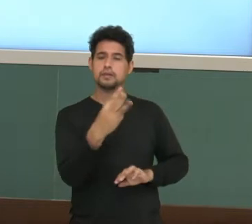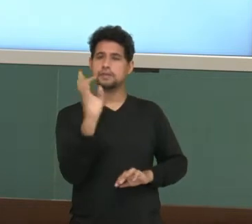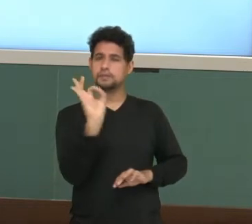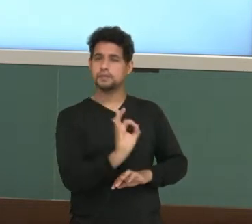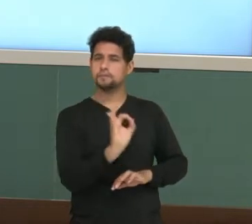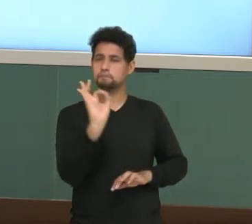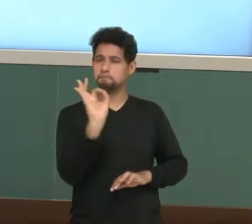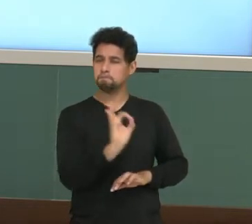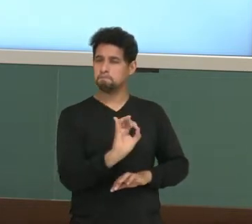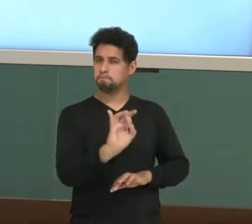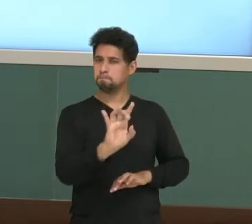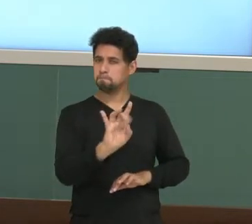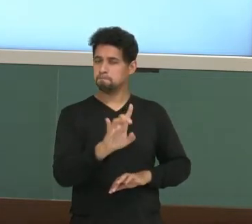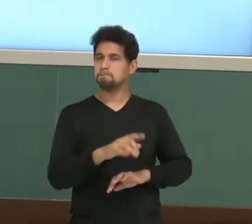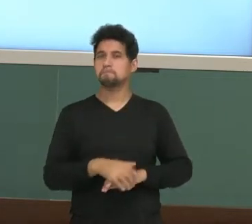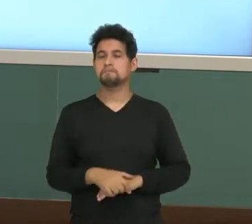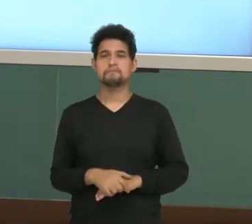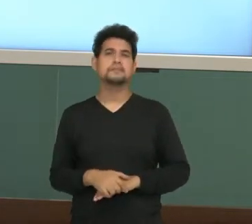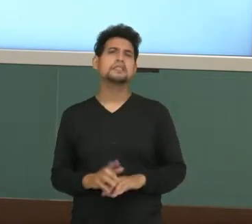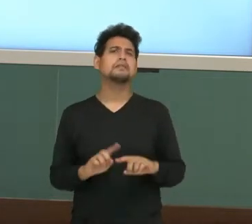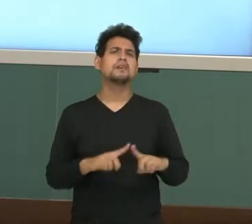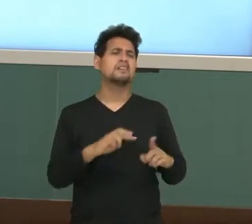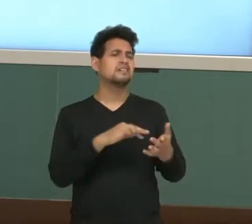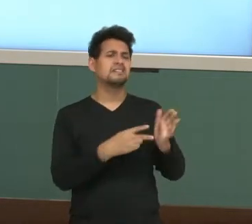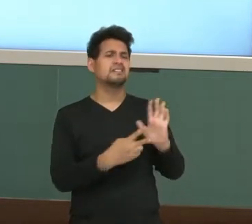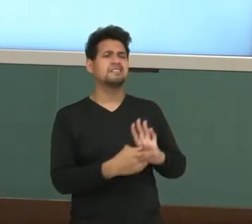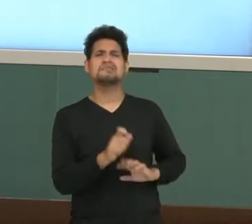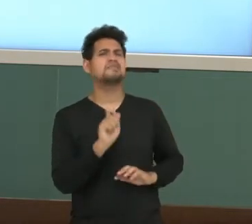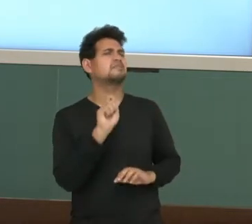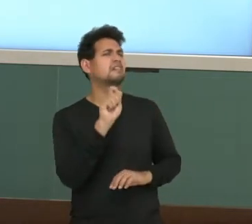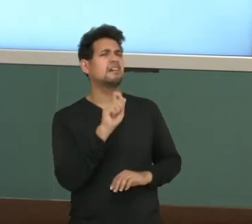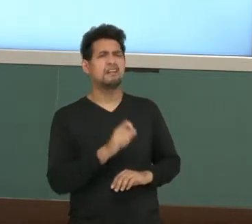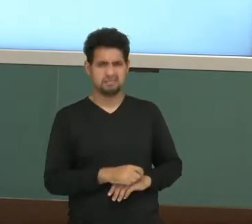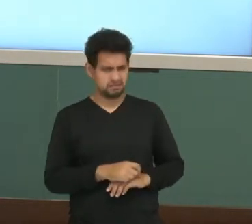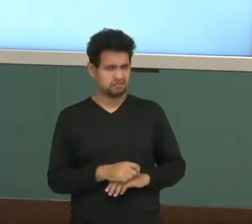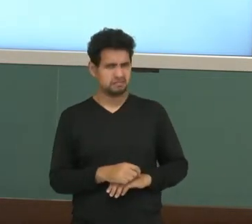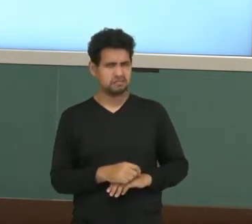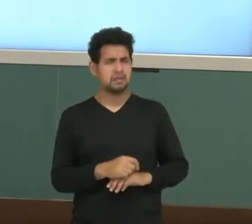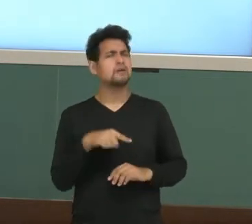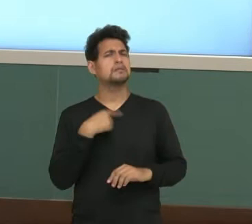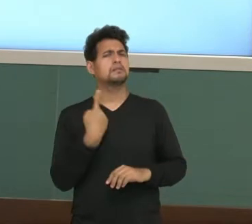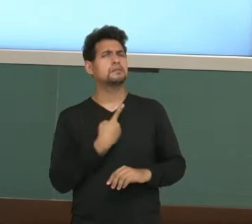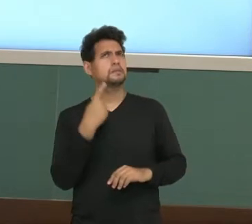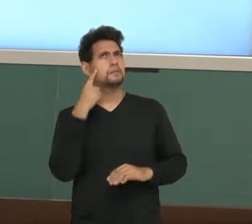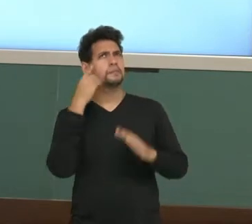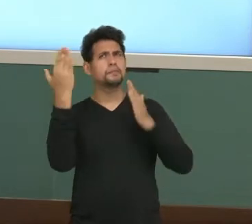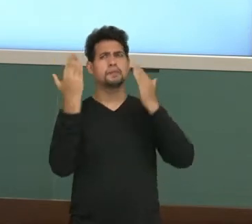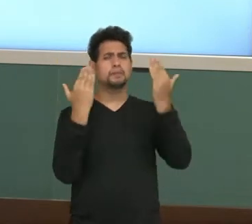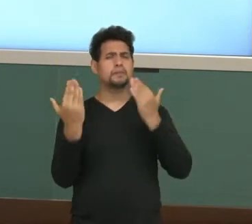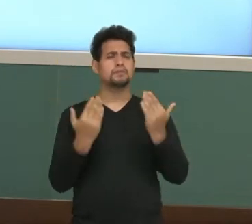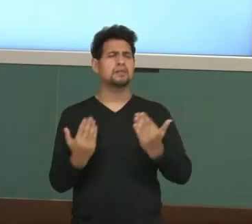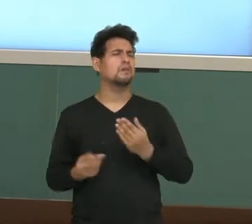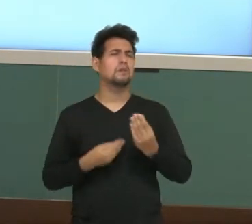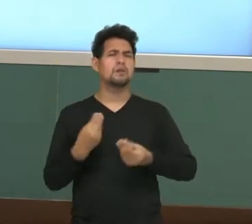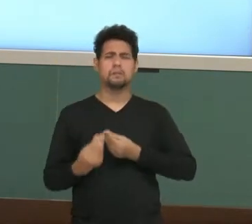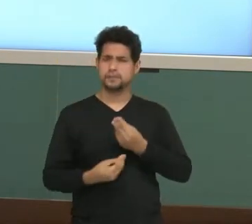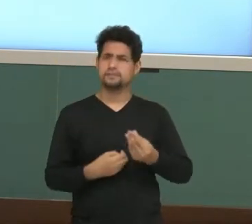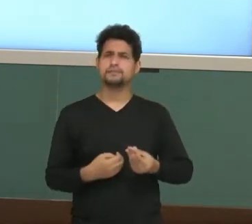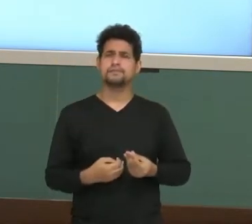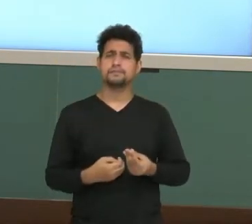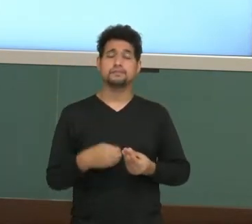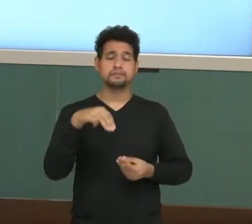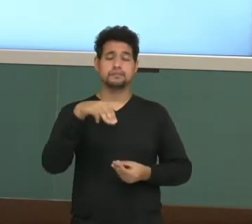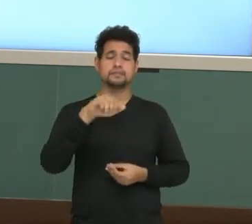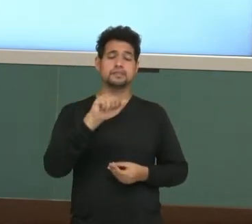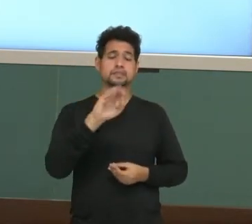5,3% da matriz energética. O que isso significa, a grosso modo, quando a gente faz esses comparativos? Que a